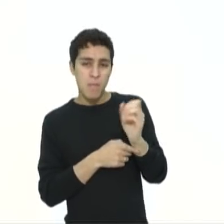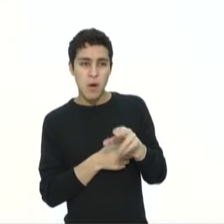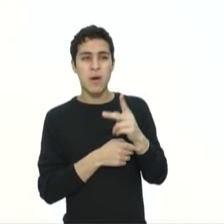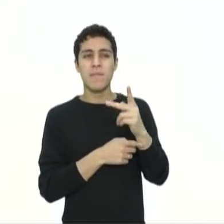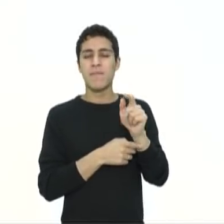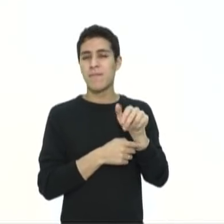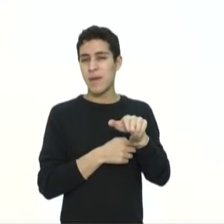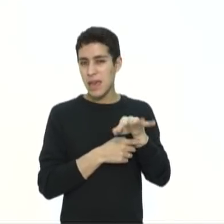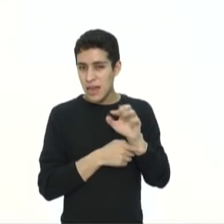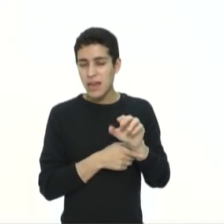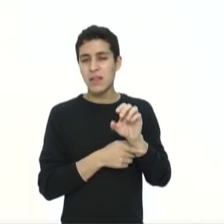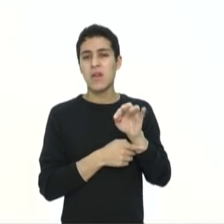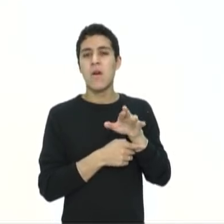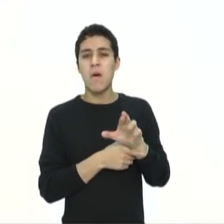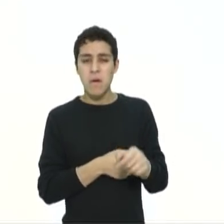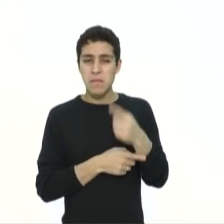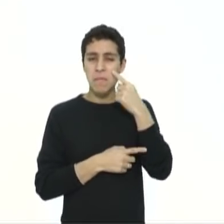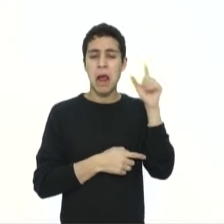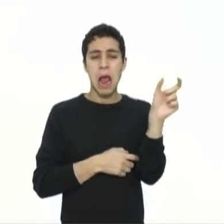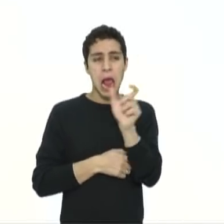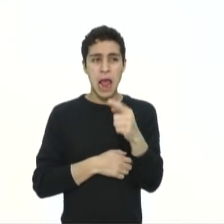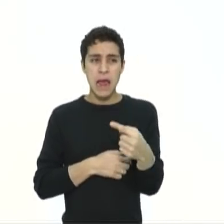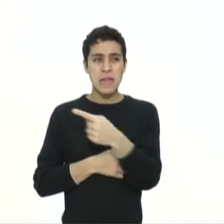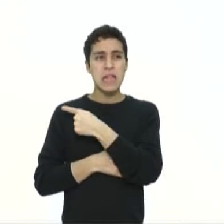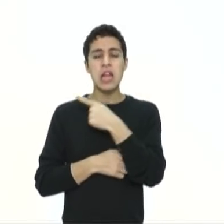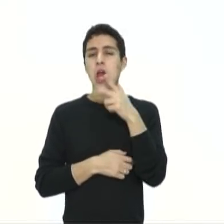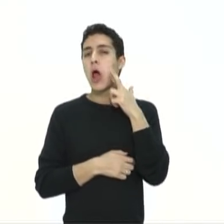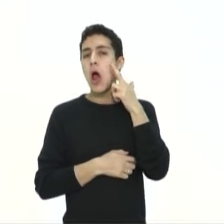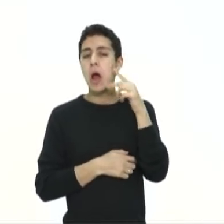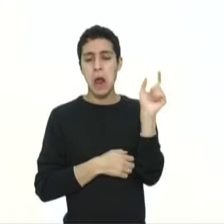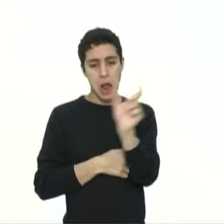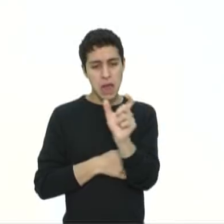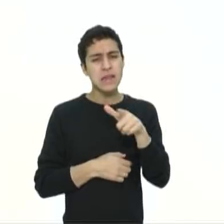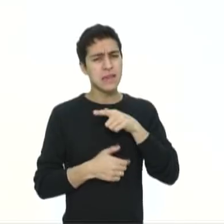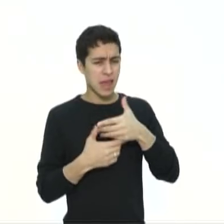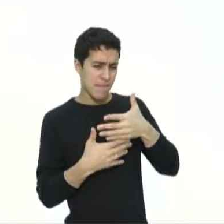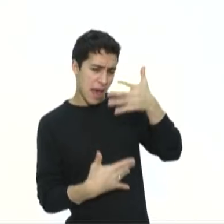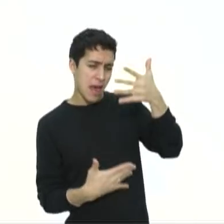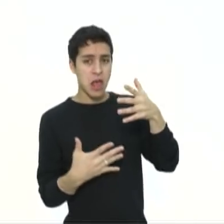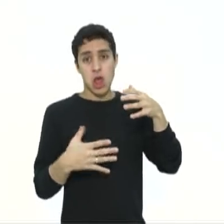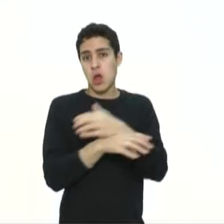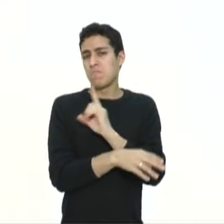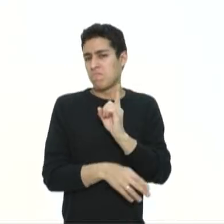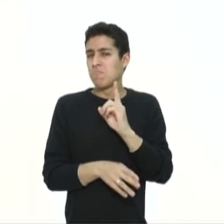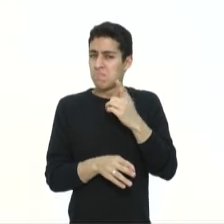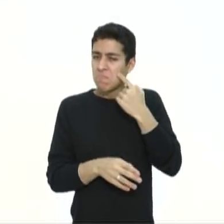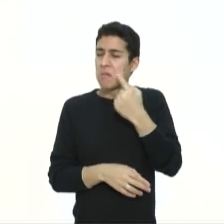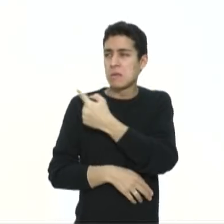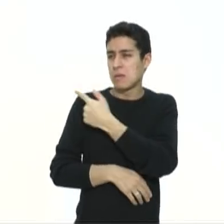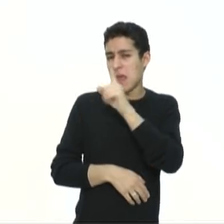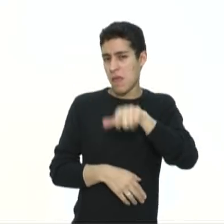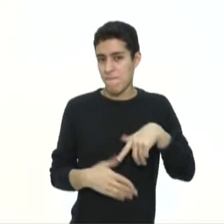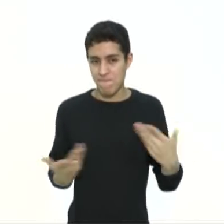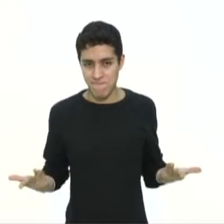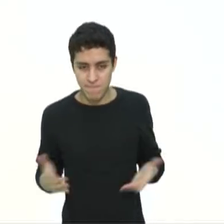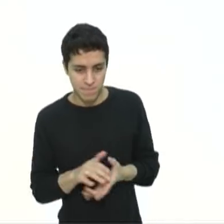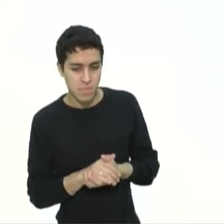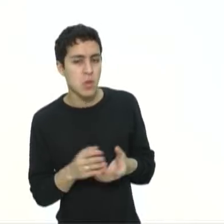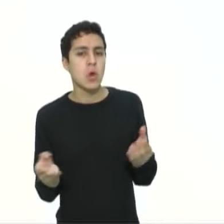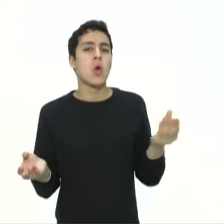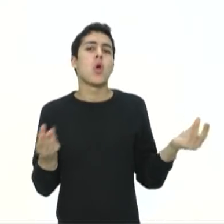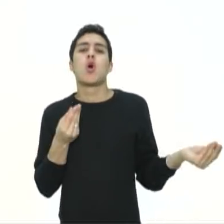com, contra, sob, sobre, etc. Né? Existem mais preposições que não estão todas aqui elencadas. Né? Mas quando que eu uso,